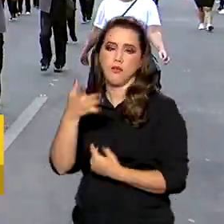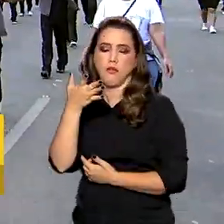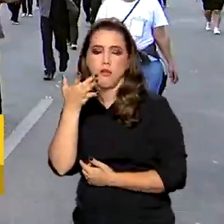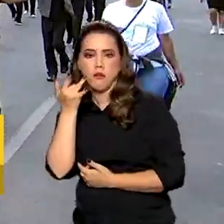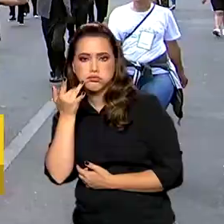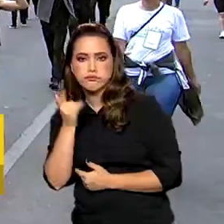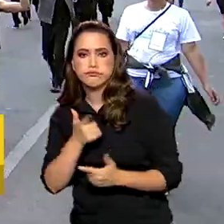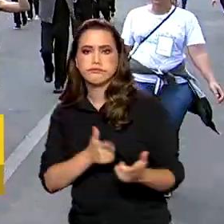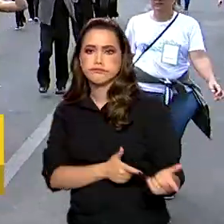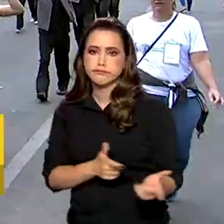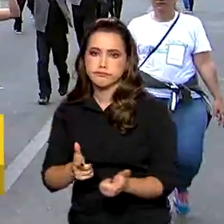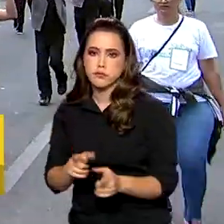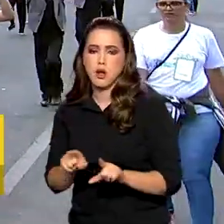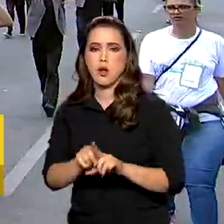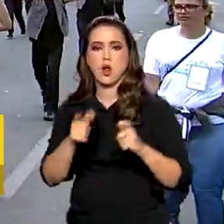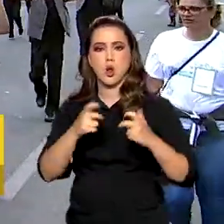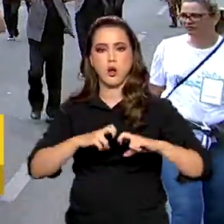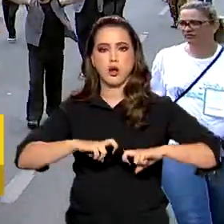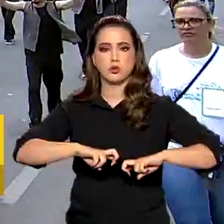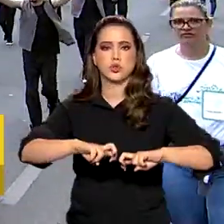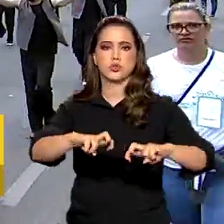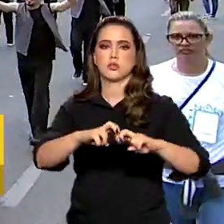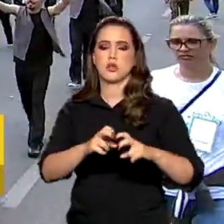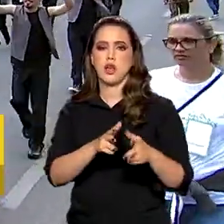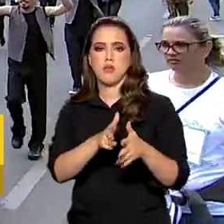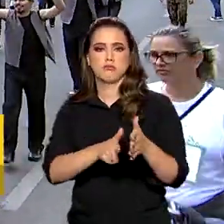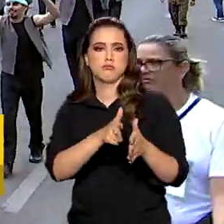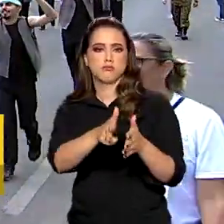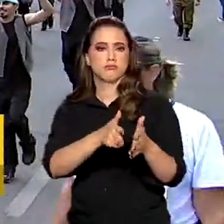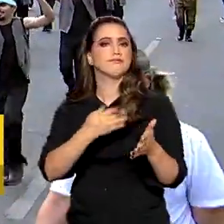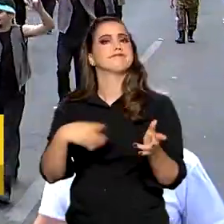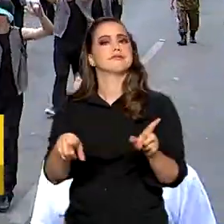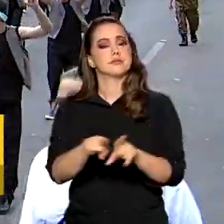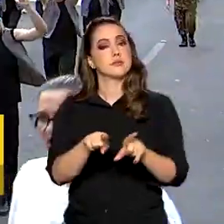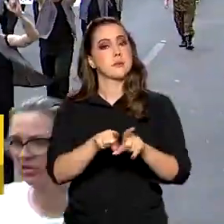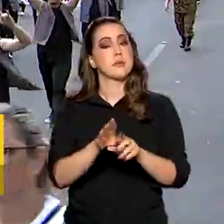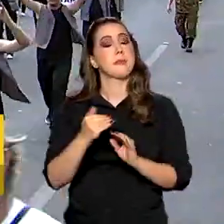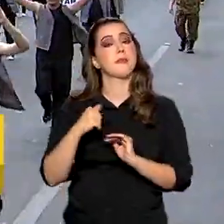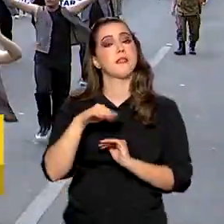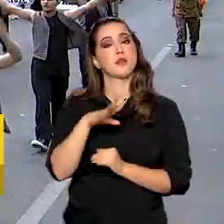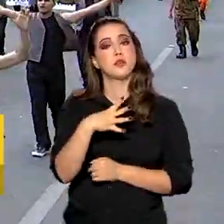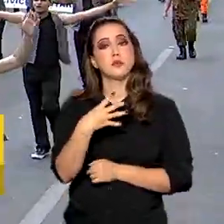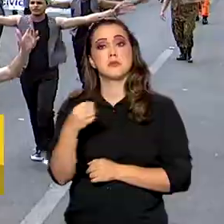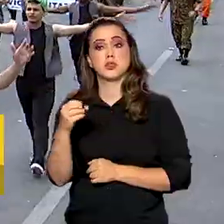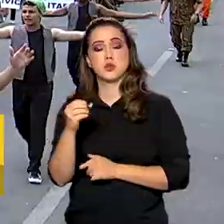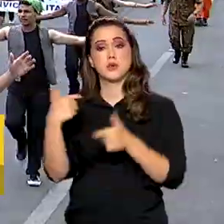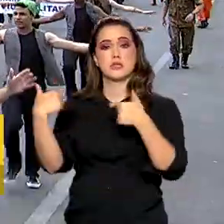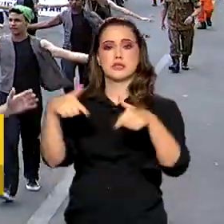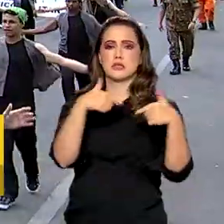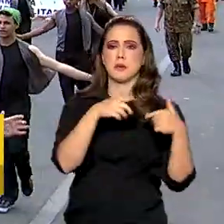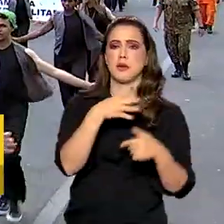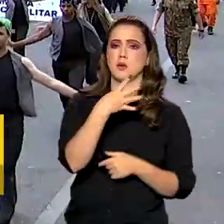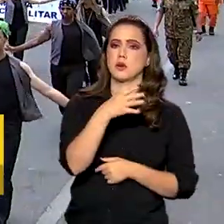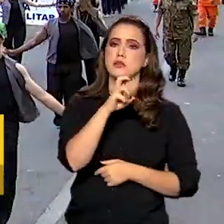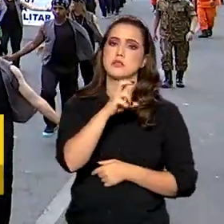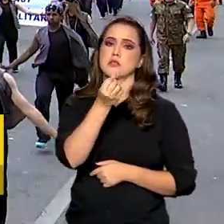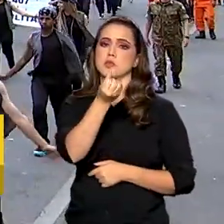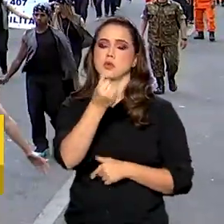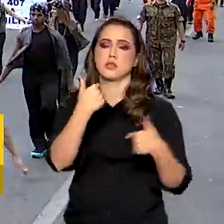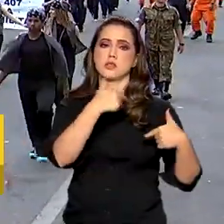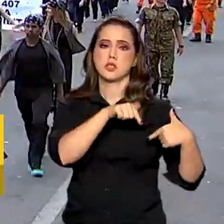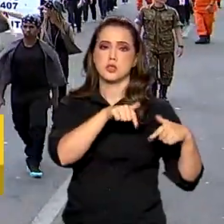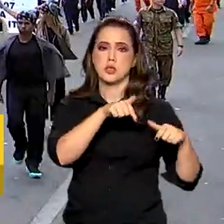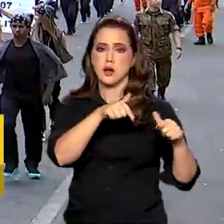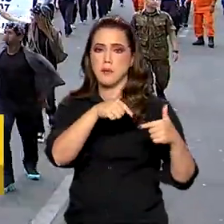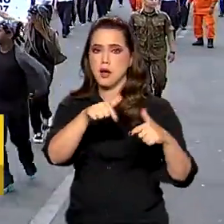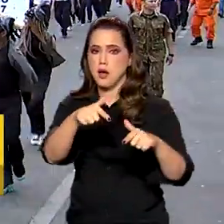entre diversos objetivos militares na época, né? No total, eles realizaram mais de 400 missões, durante 456 missões,